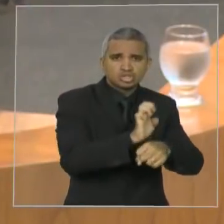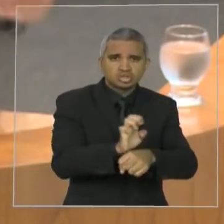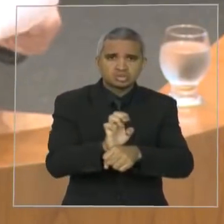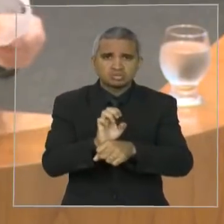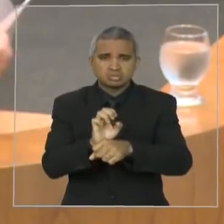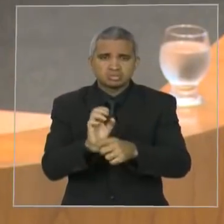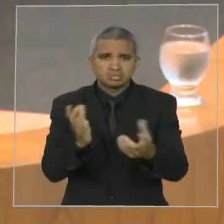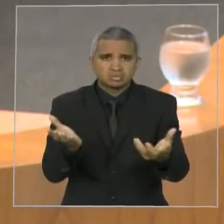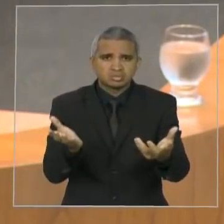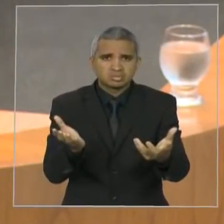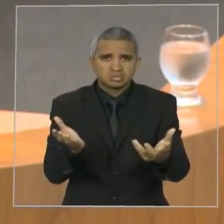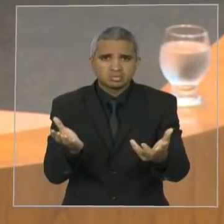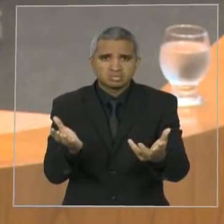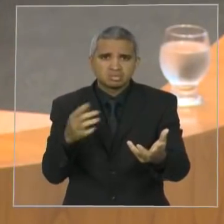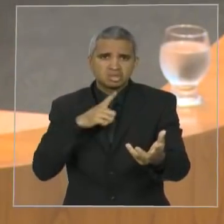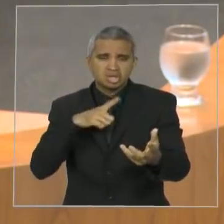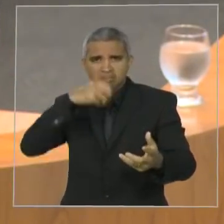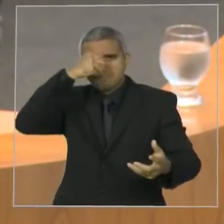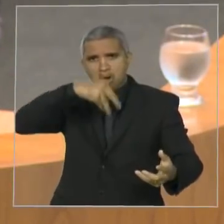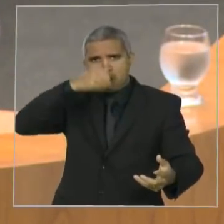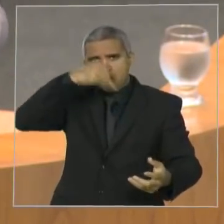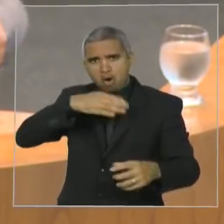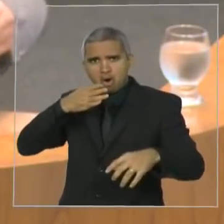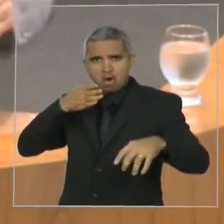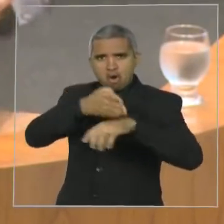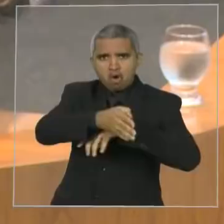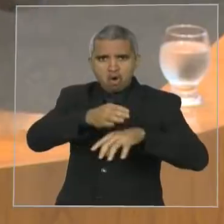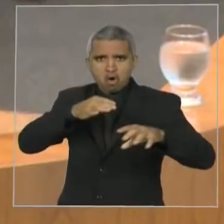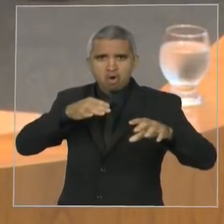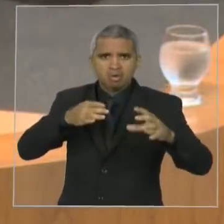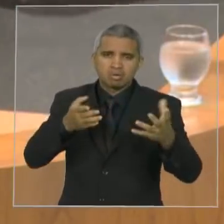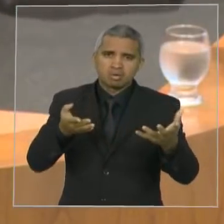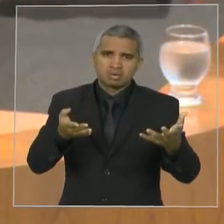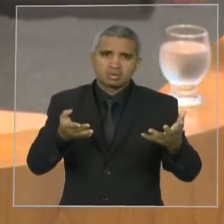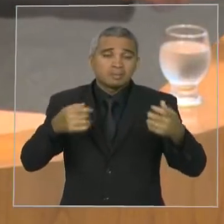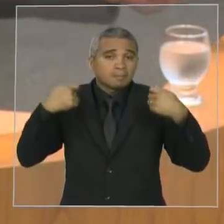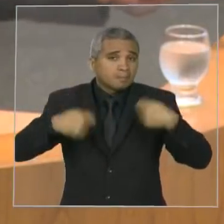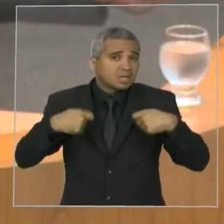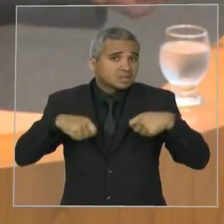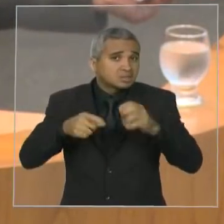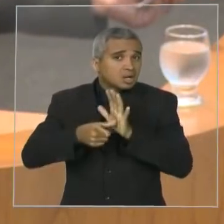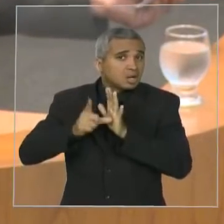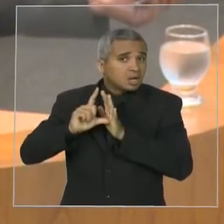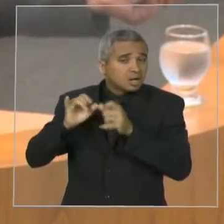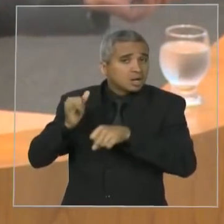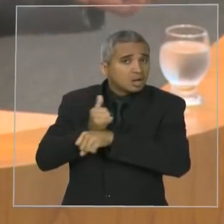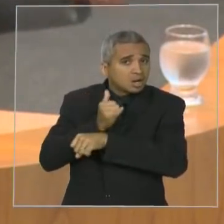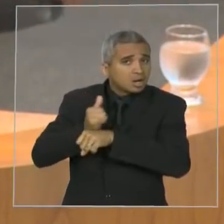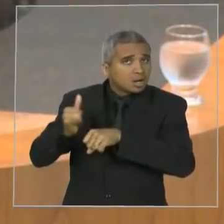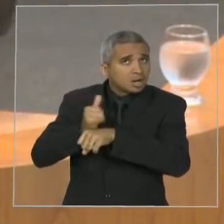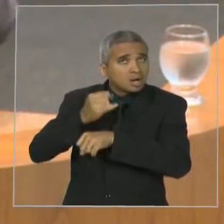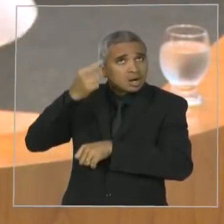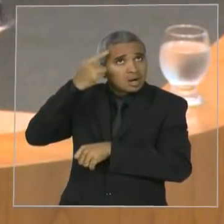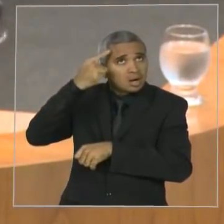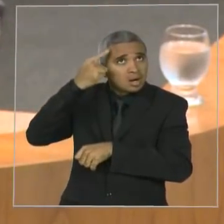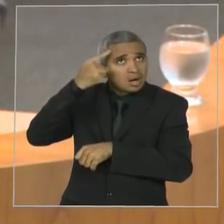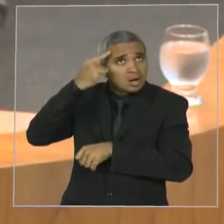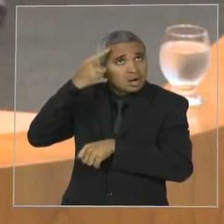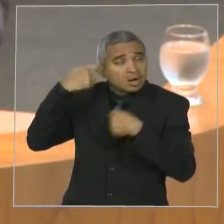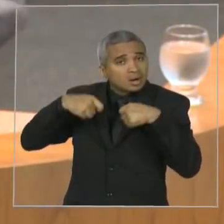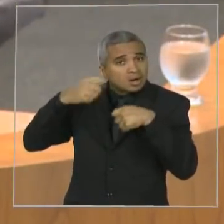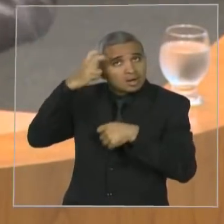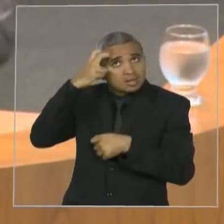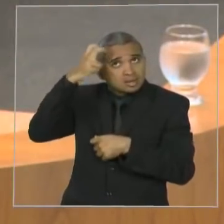busca e apreensões coletivas, por áreas. Chega na área, invade a casa de todo mundo, vão quebrando tudo. Como é